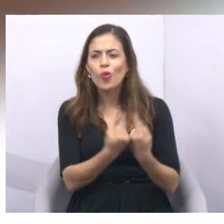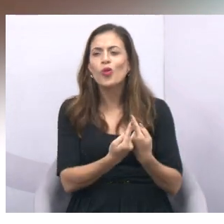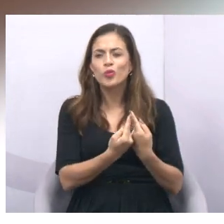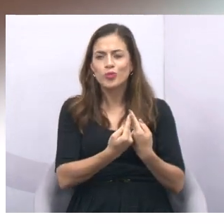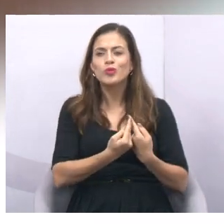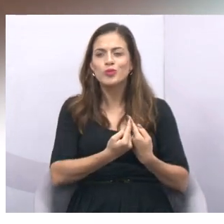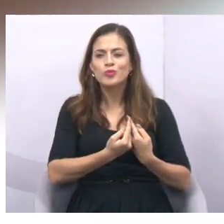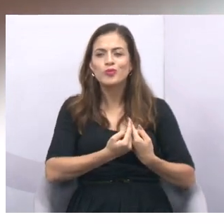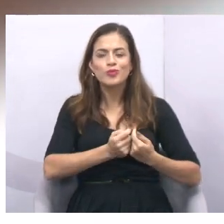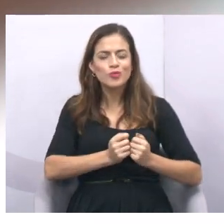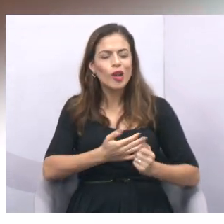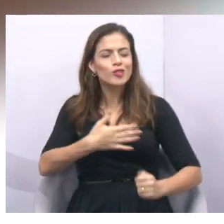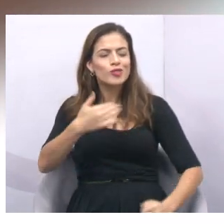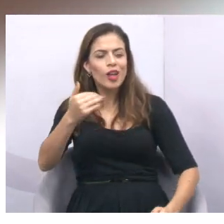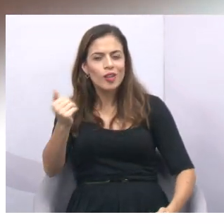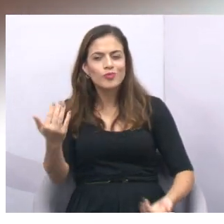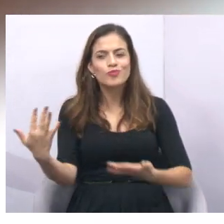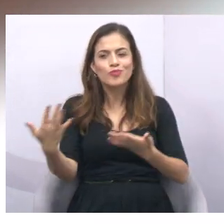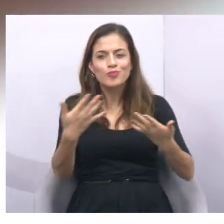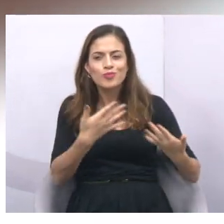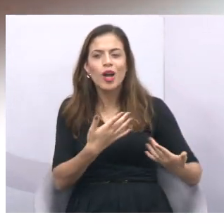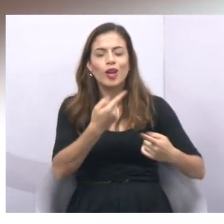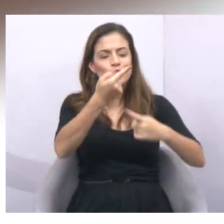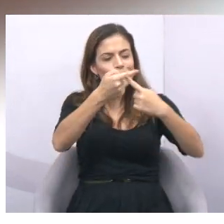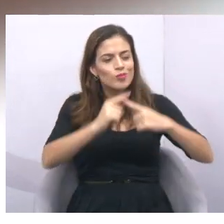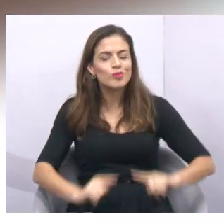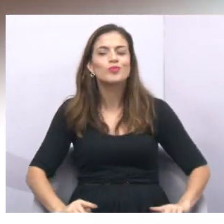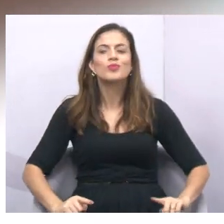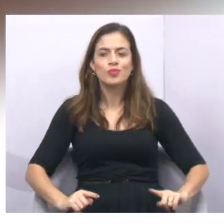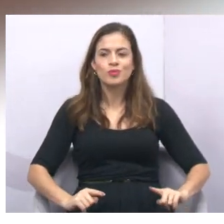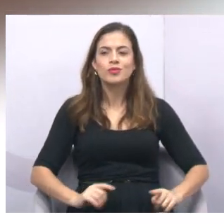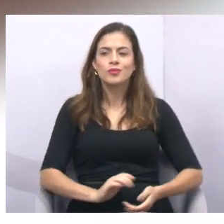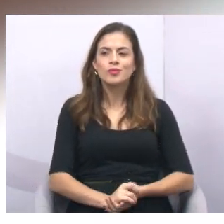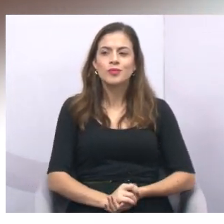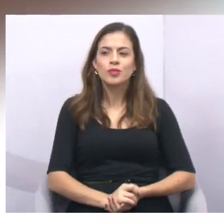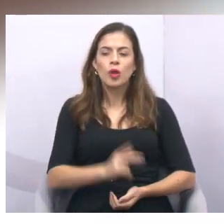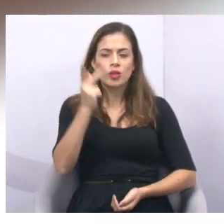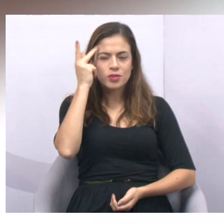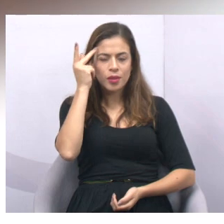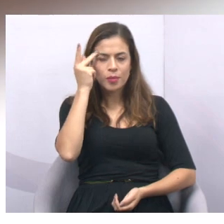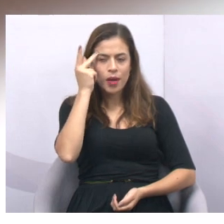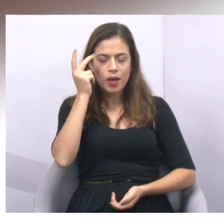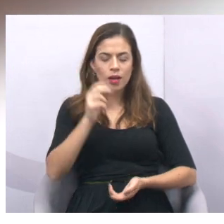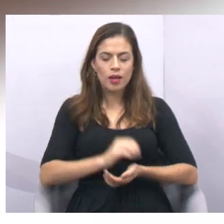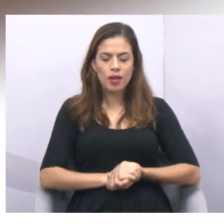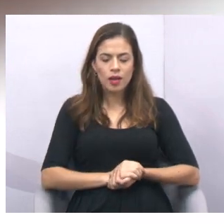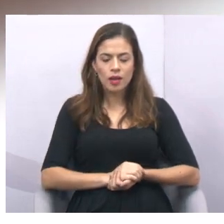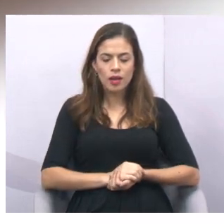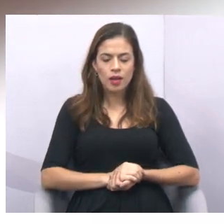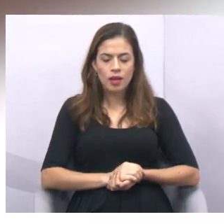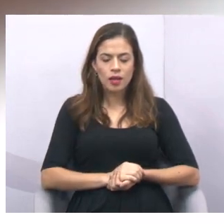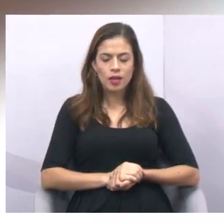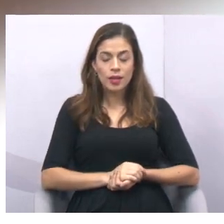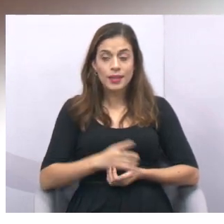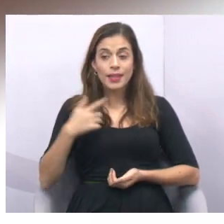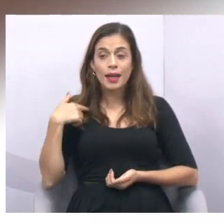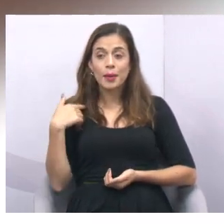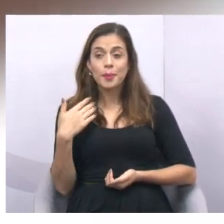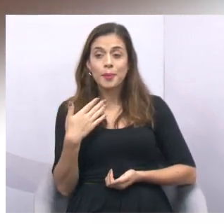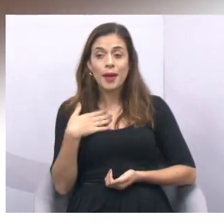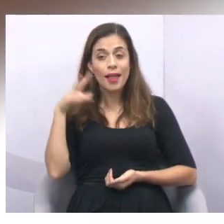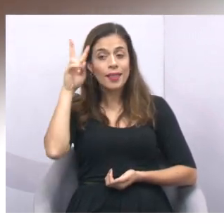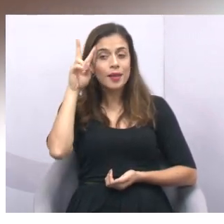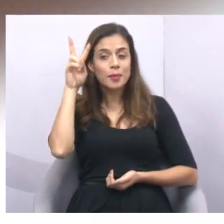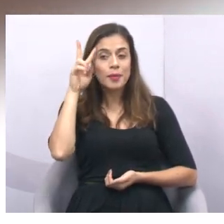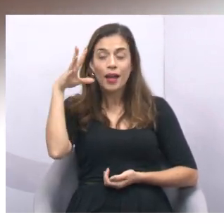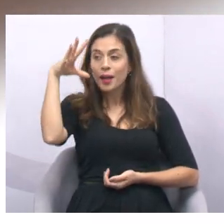muitos jogos. Disputamos a final do Campeonato Paulista e a minha lembrança com o Edivar é o aprendizado que